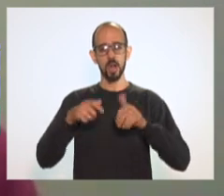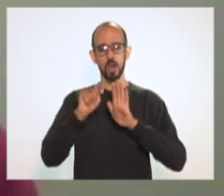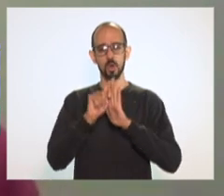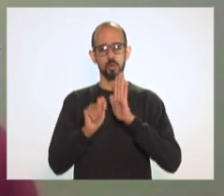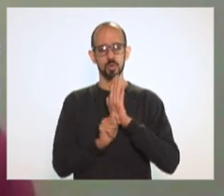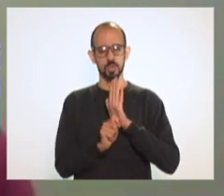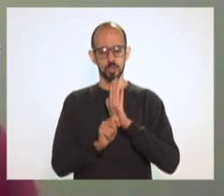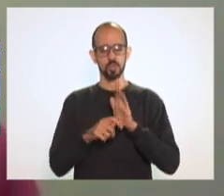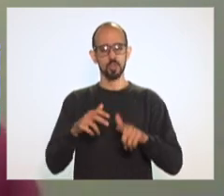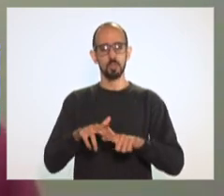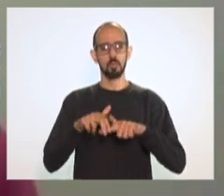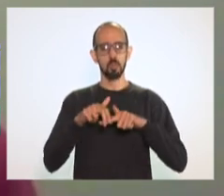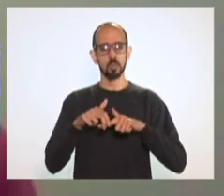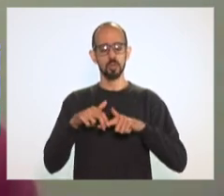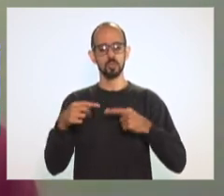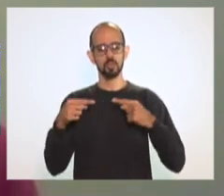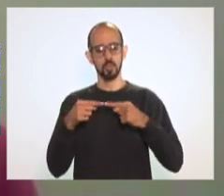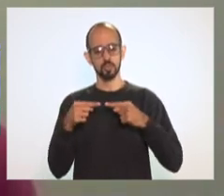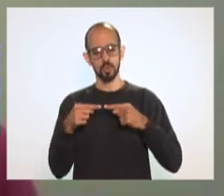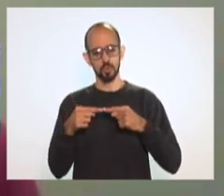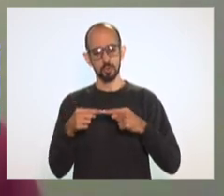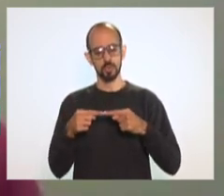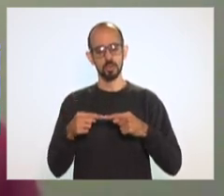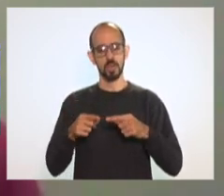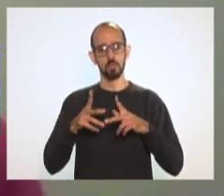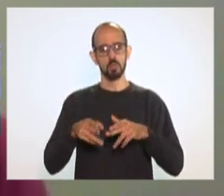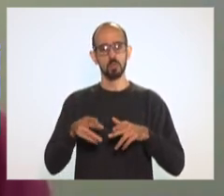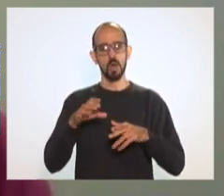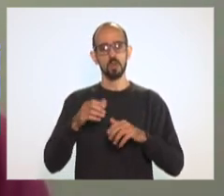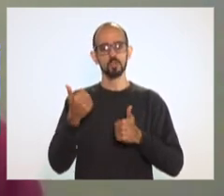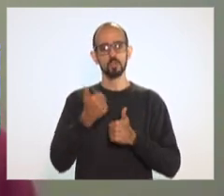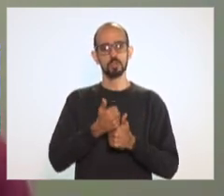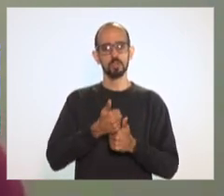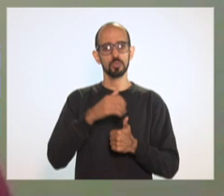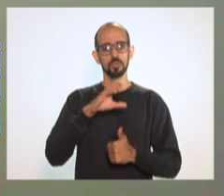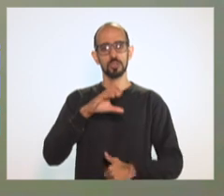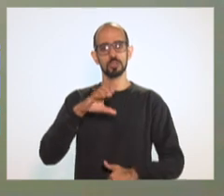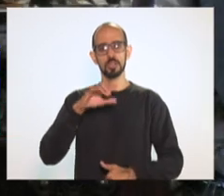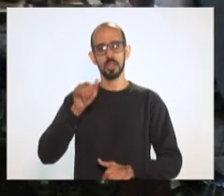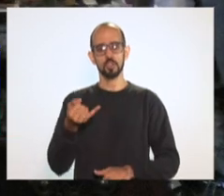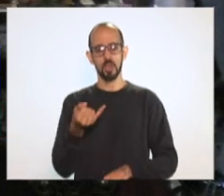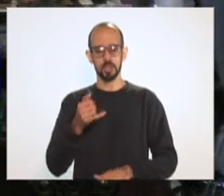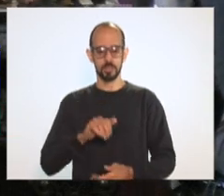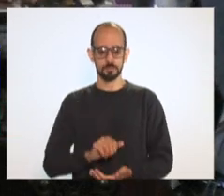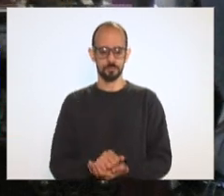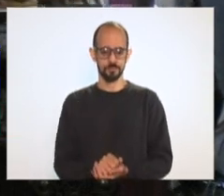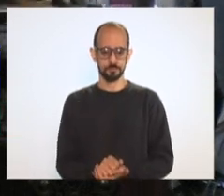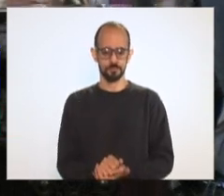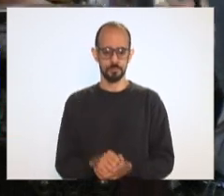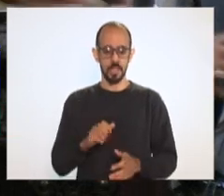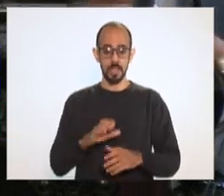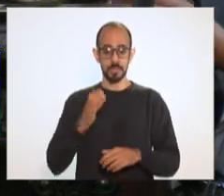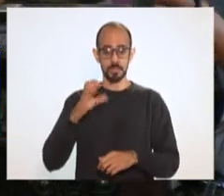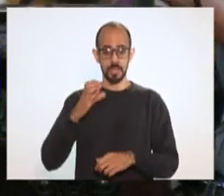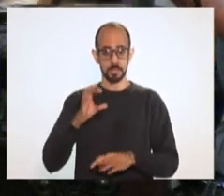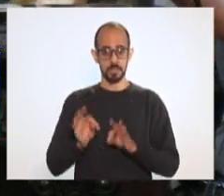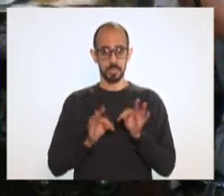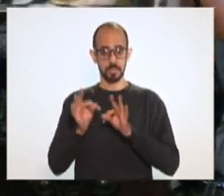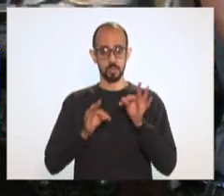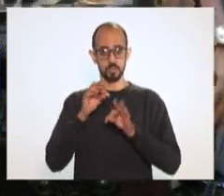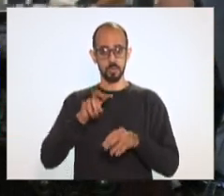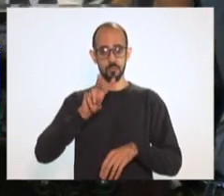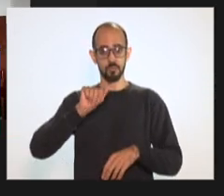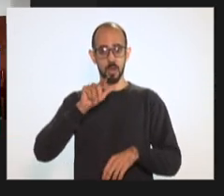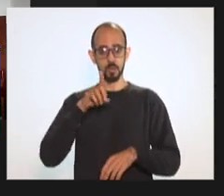nosso parecer é favorável nos termos do substitutivo da CCJ. Pela Comissão de Ciência e Ecológia, deputado Valdeque Carneiro.